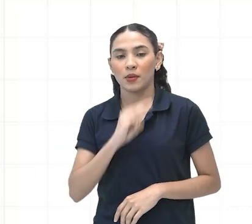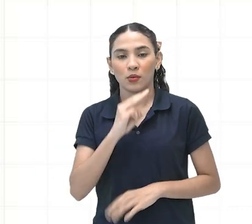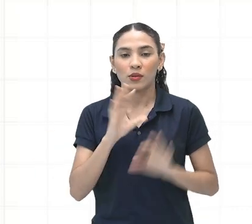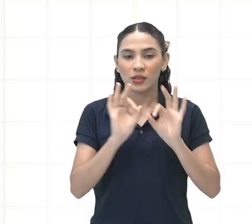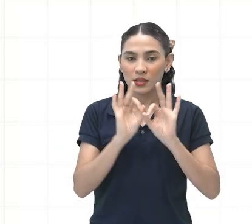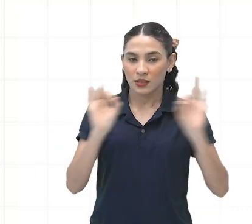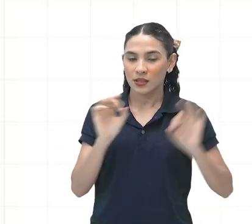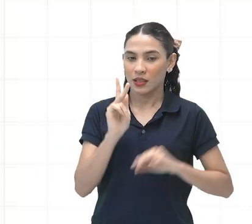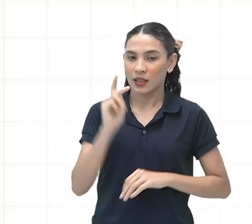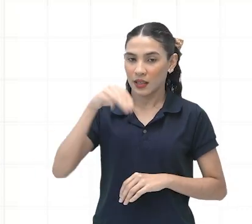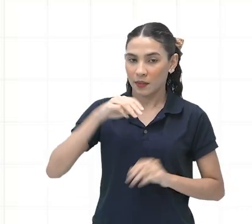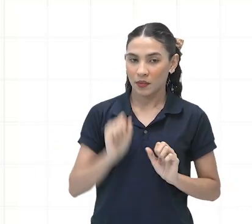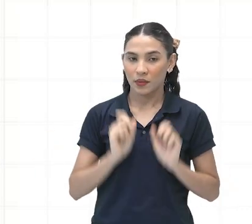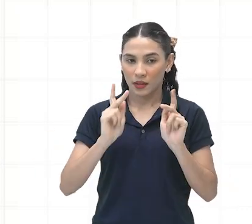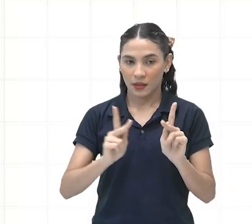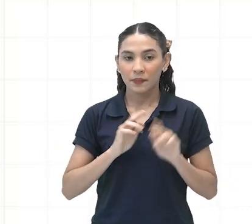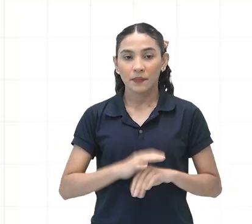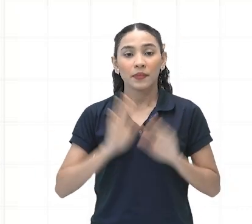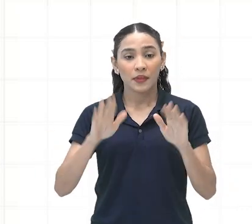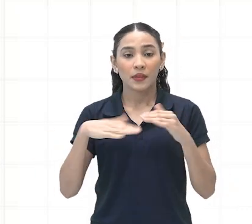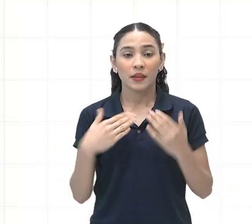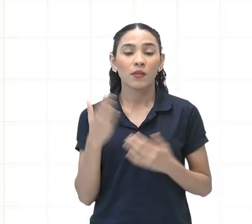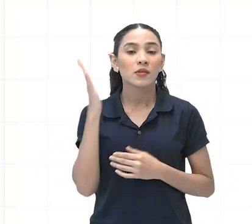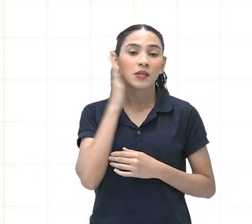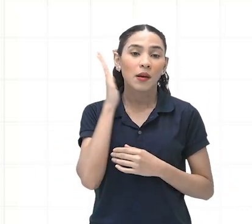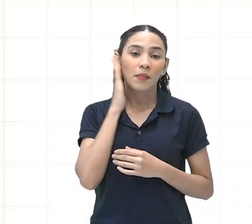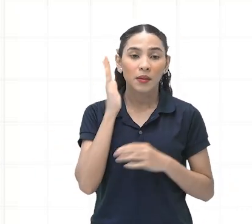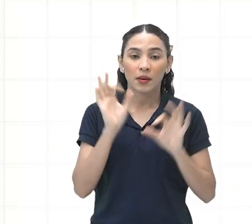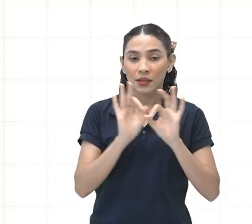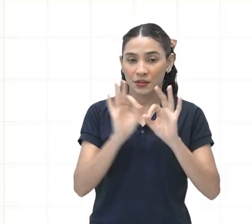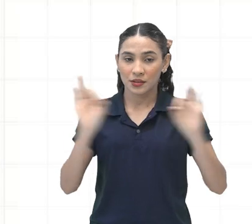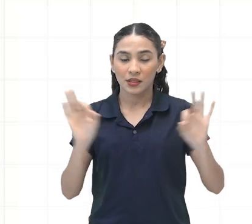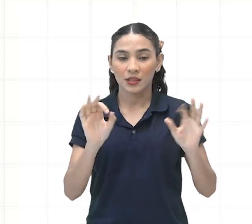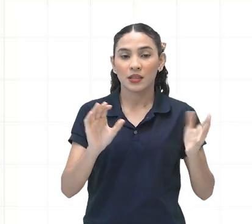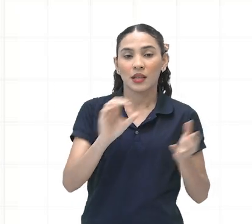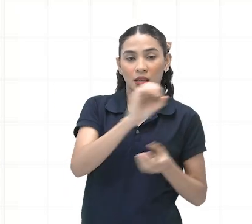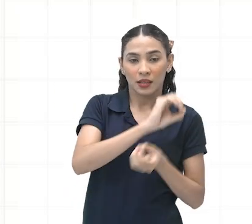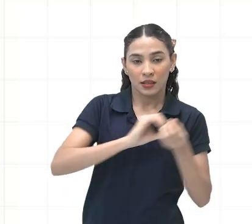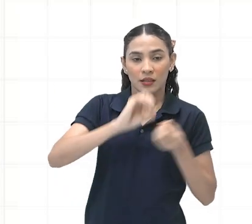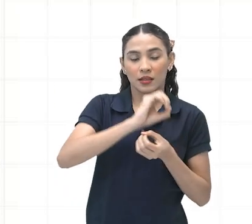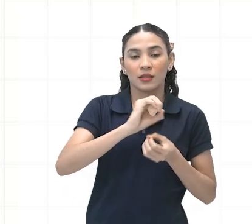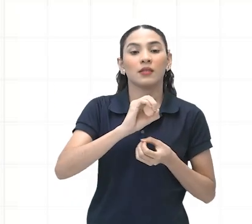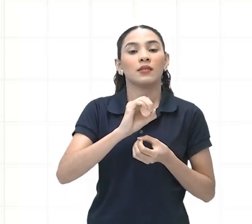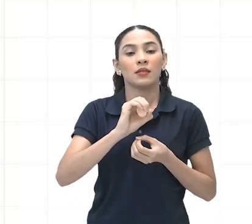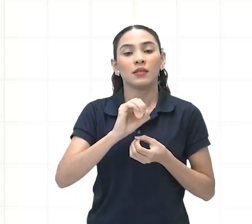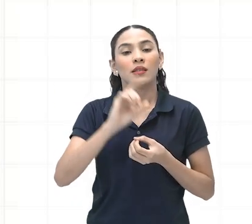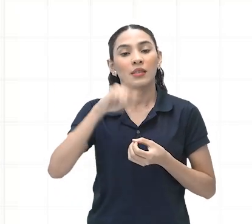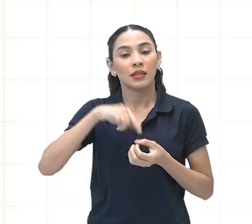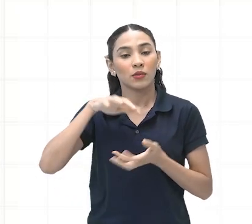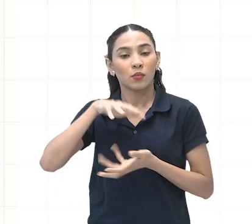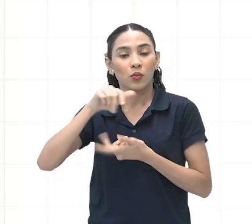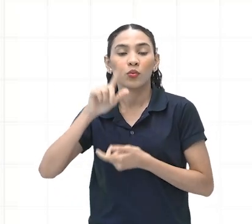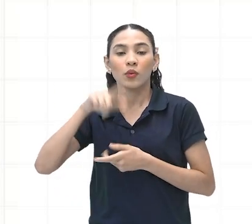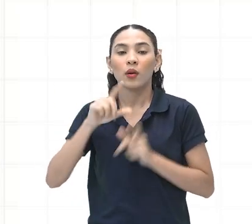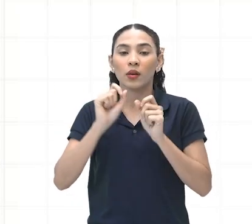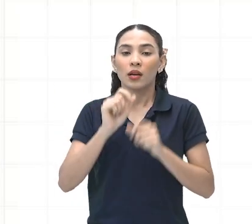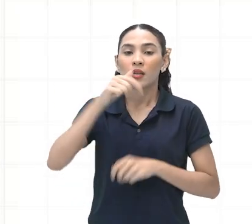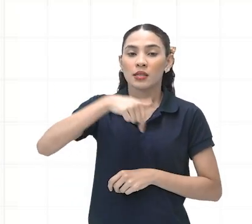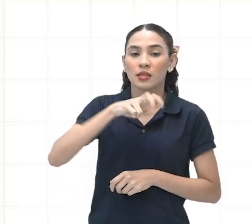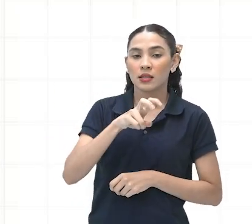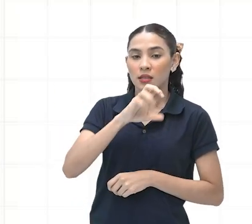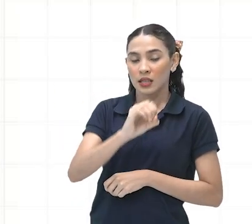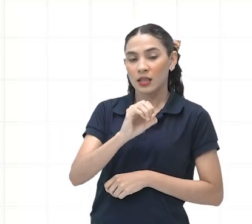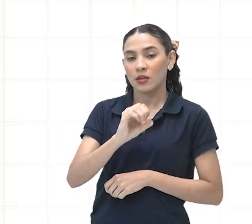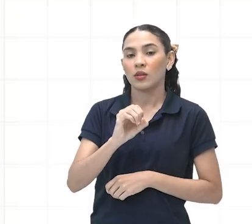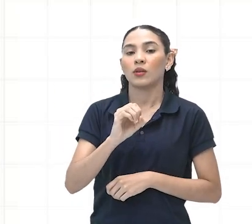quilômetros. Tudo bem? Então, nós sabemos que a distância entre o satélite e a Terra é de